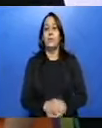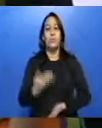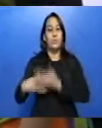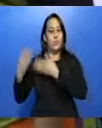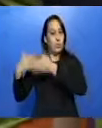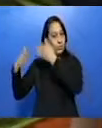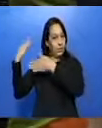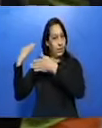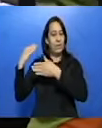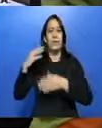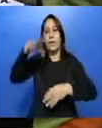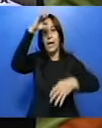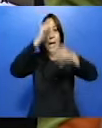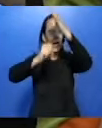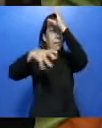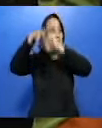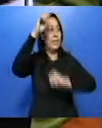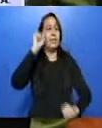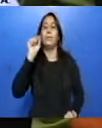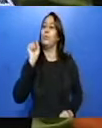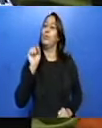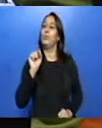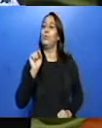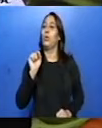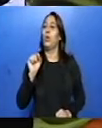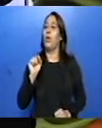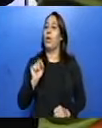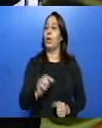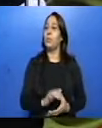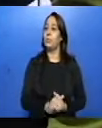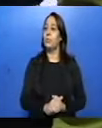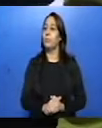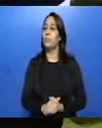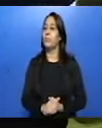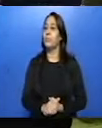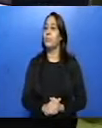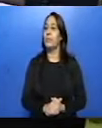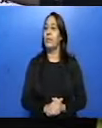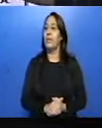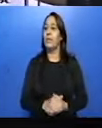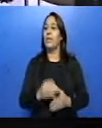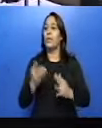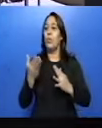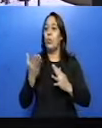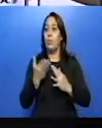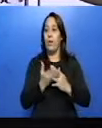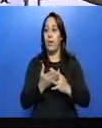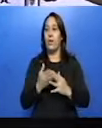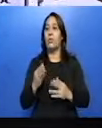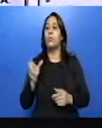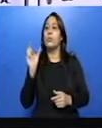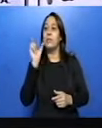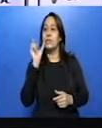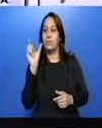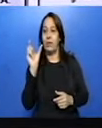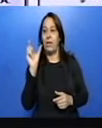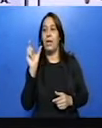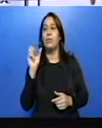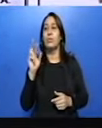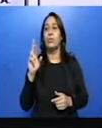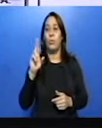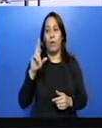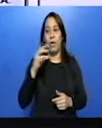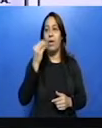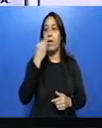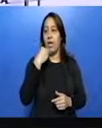que aprendemos sobre a letra R? Entre vogais, a letra R tem o mesmo som fraco